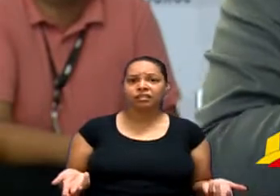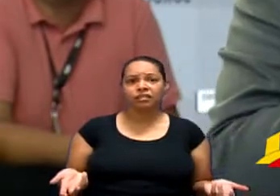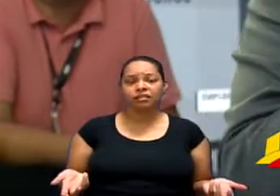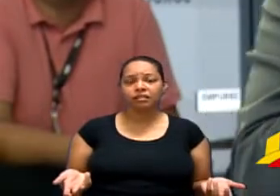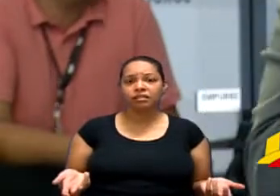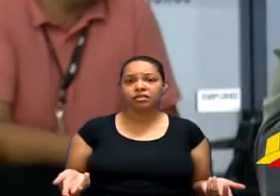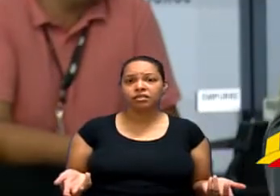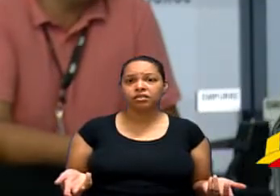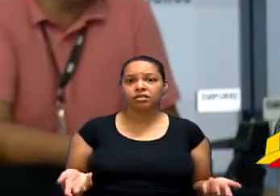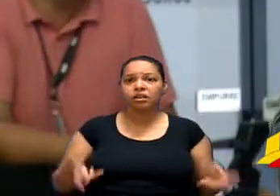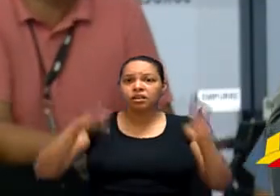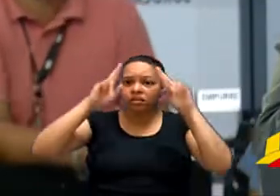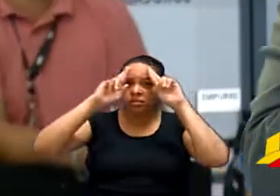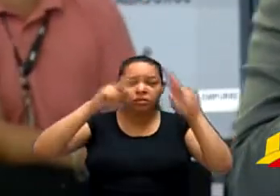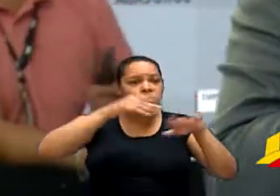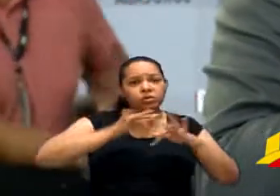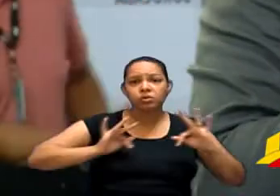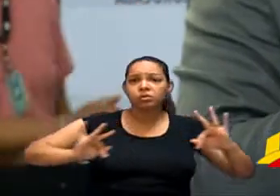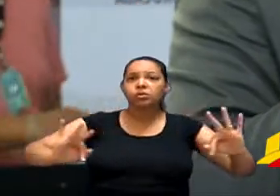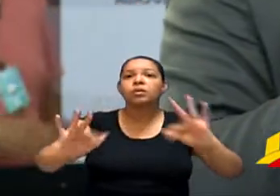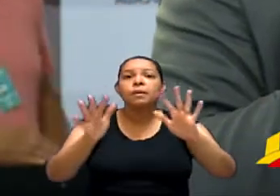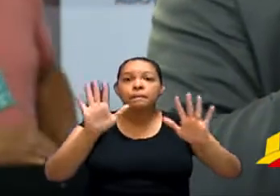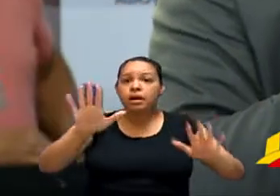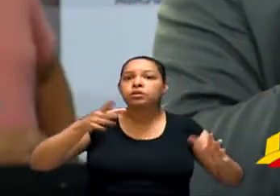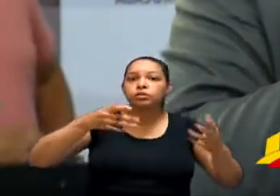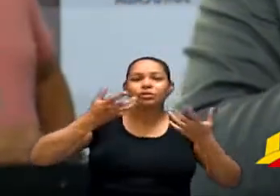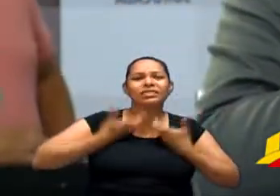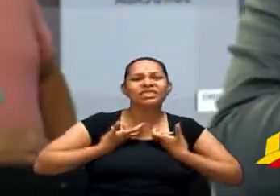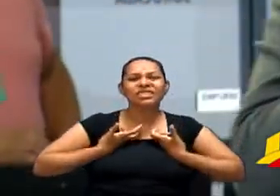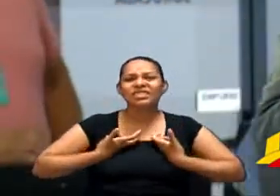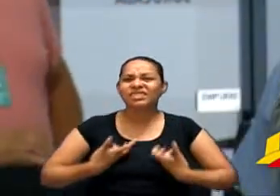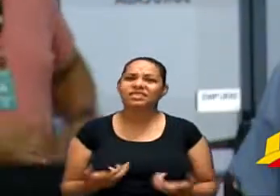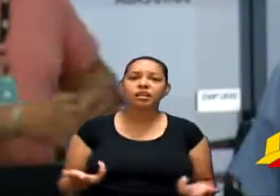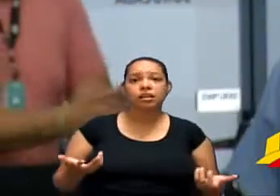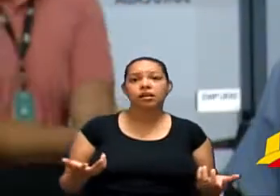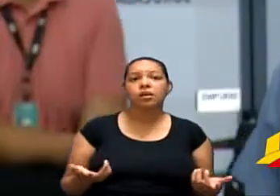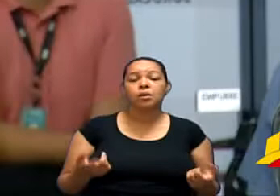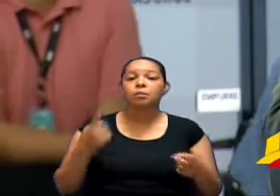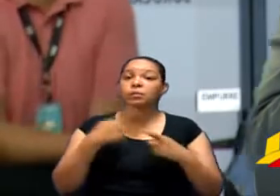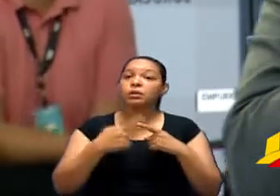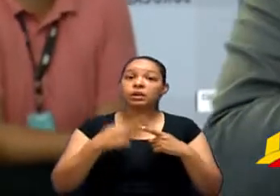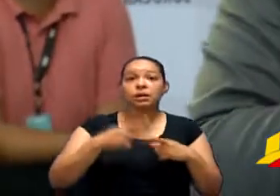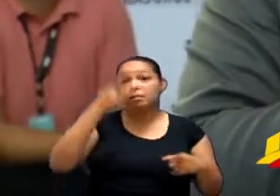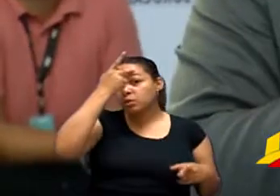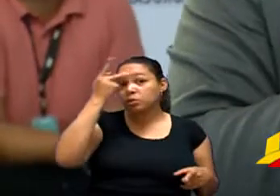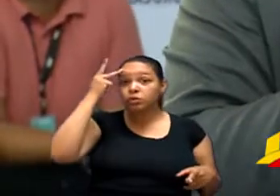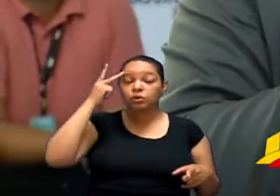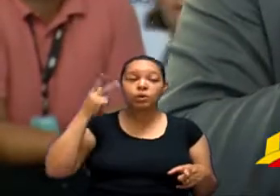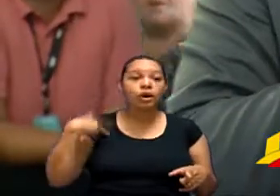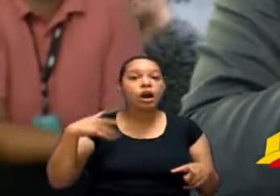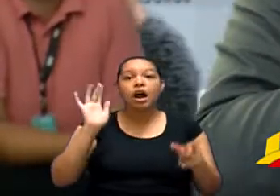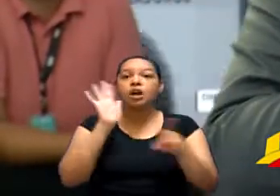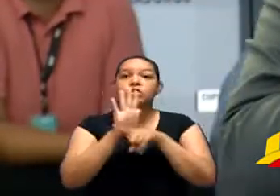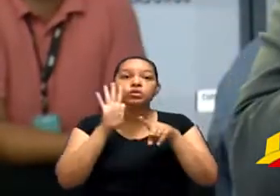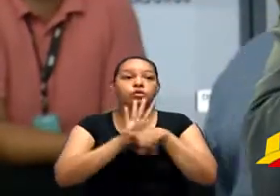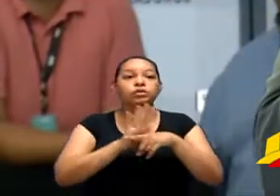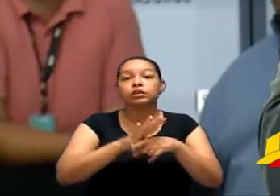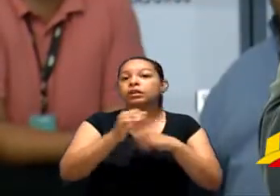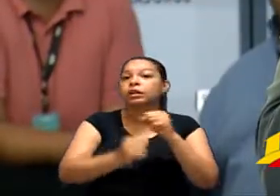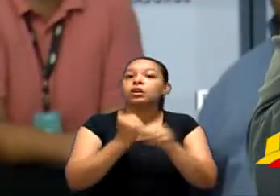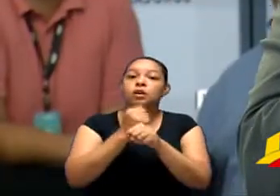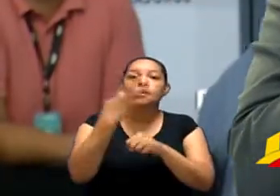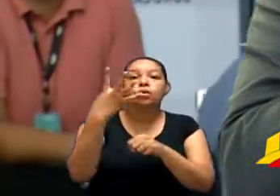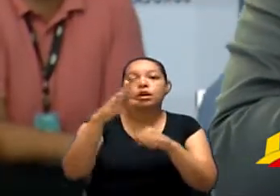os colegas têm méritos mas já tá cansado de Deputado que atende só de quatro em quatro horas então eu vou atender o prefeito vou atender vocês